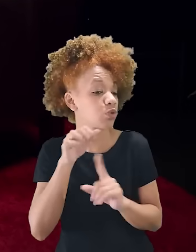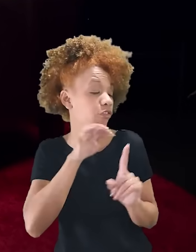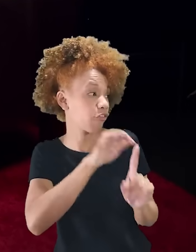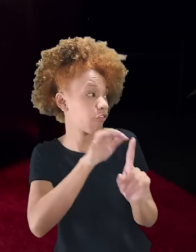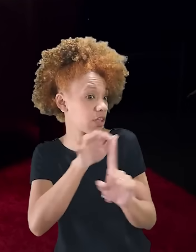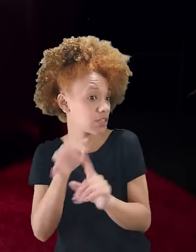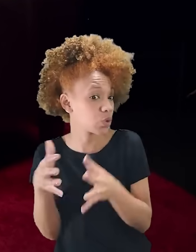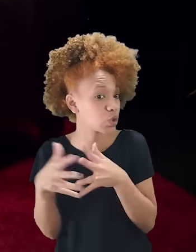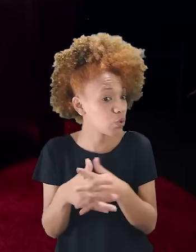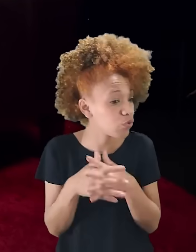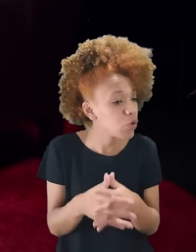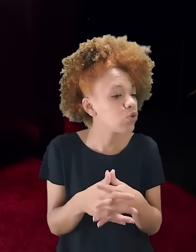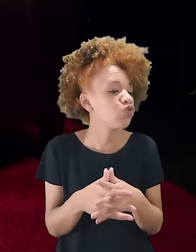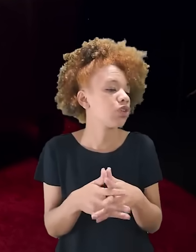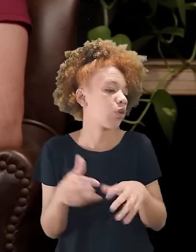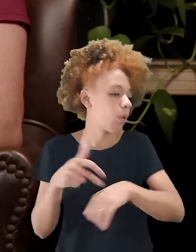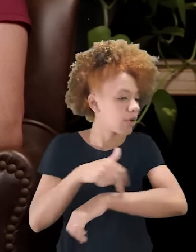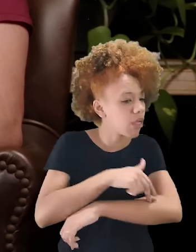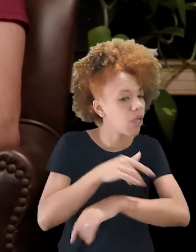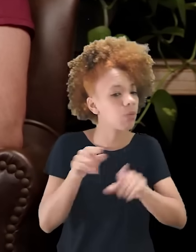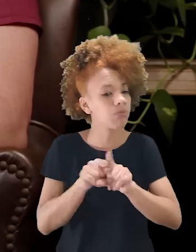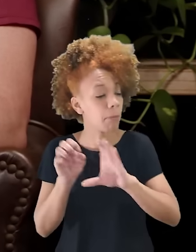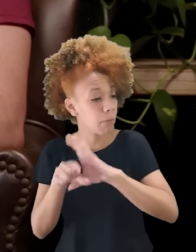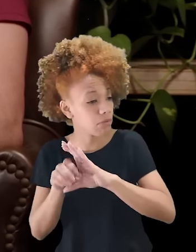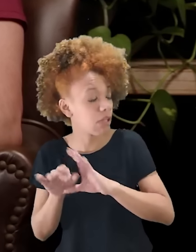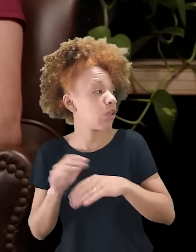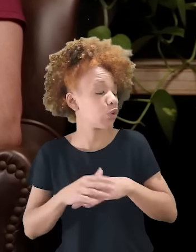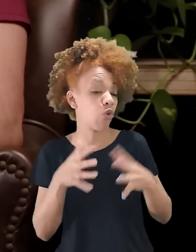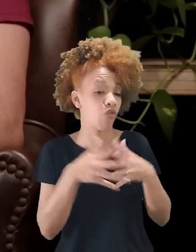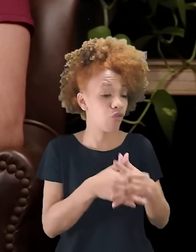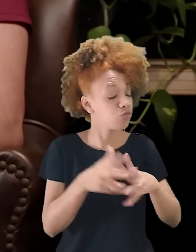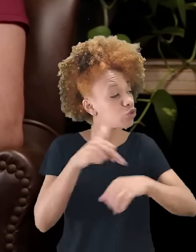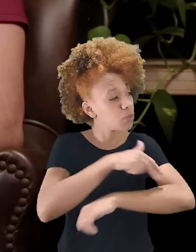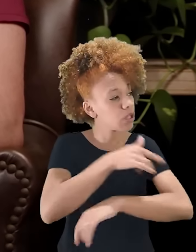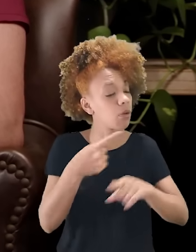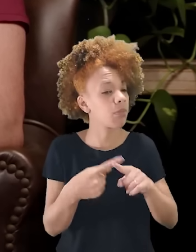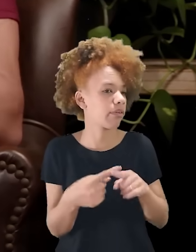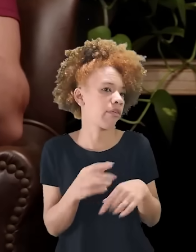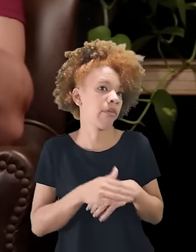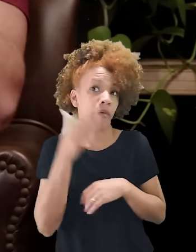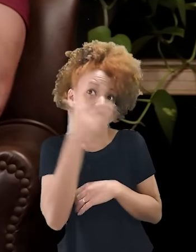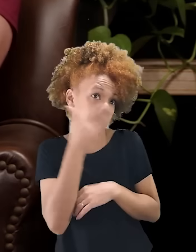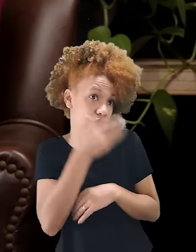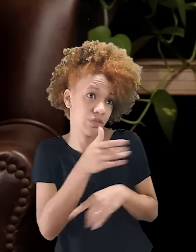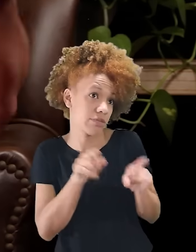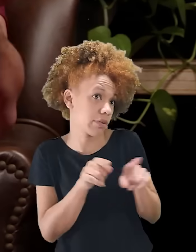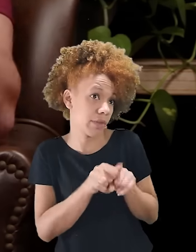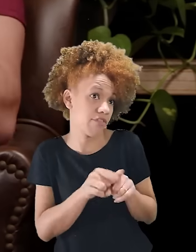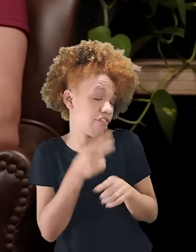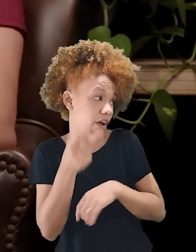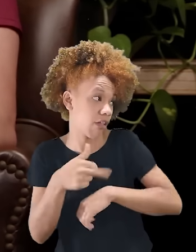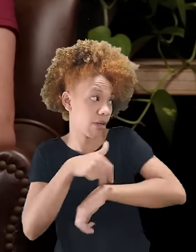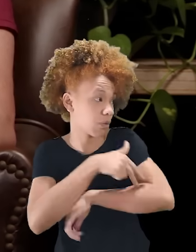influenciadora se confunde com modelo que blogueira se confunde com modelo porque prostituta às vezes chama-se de